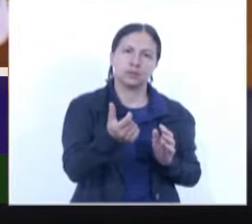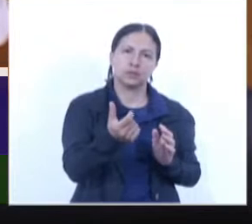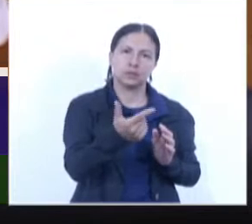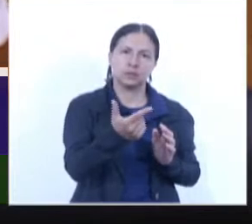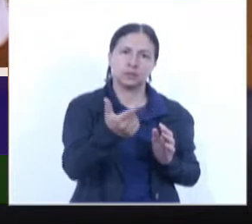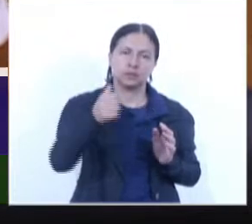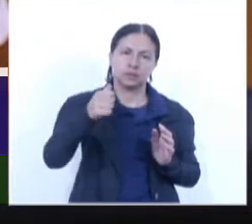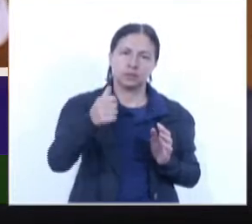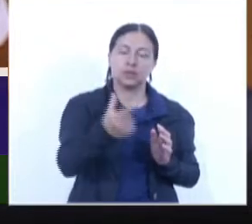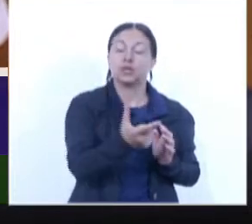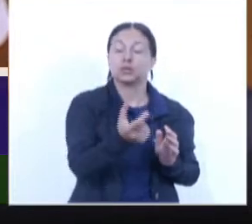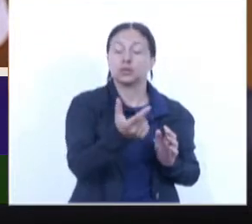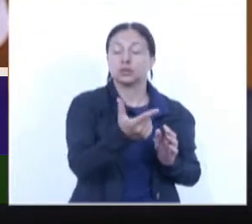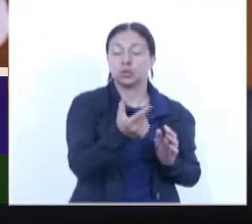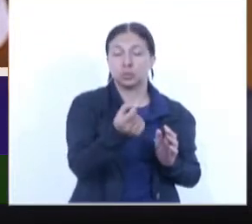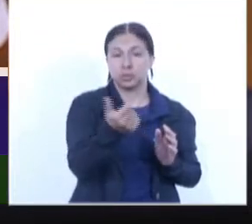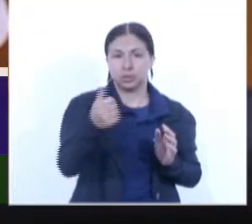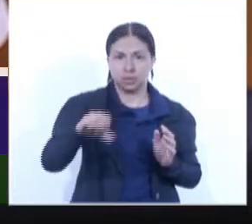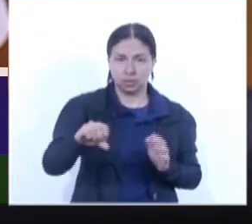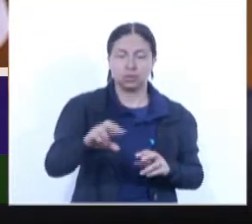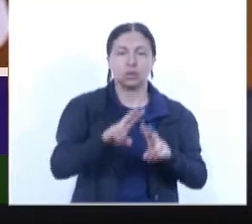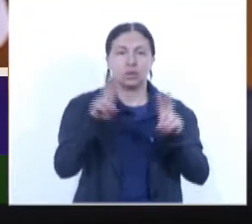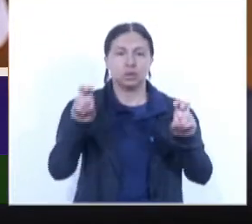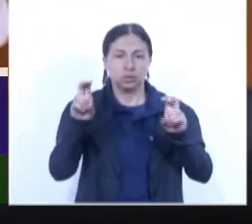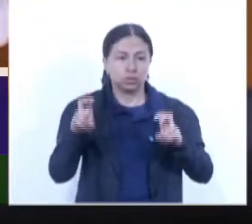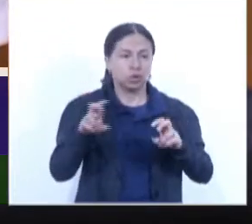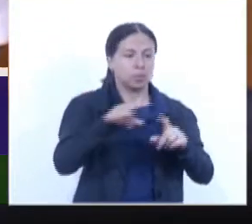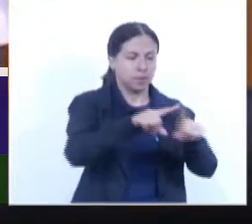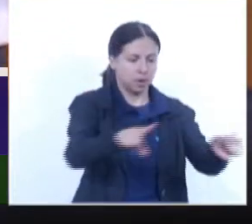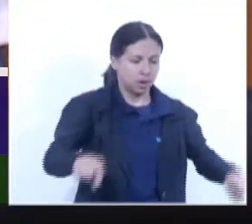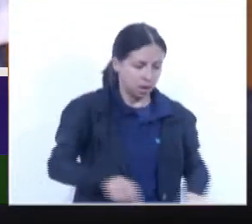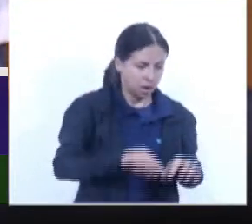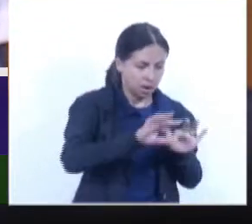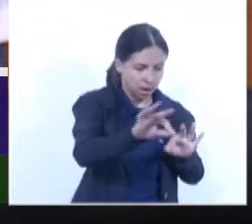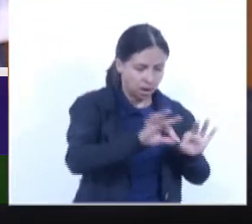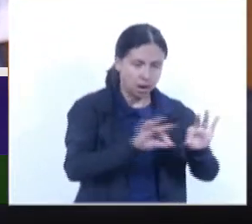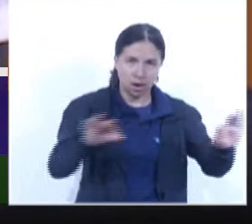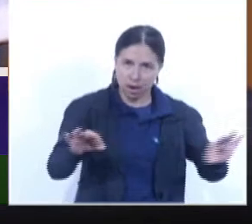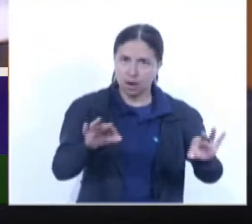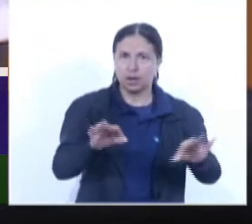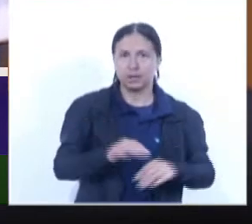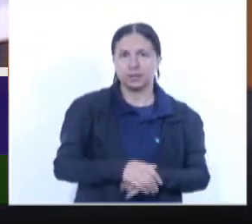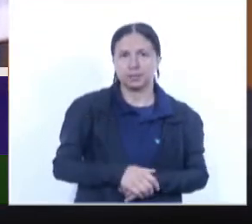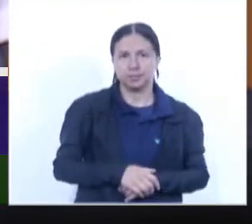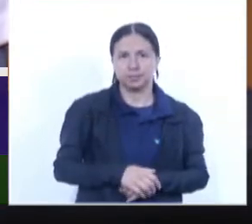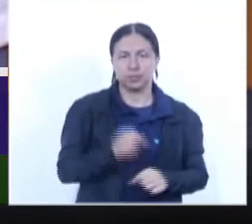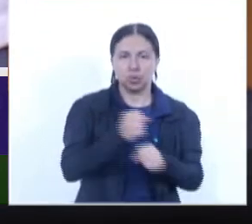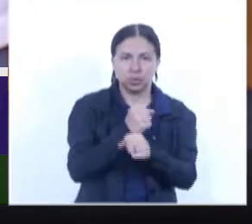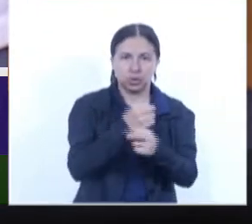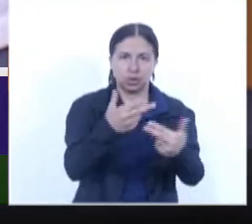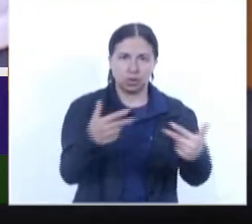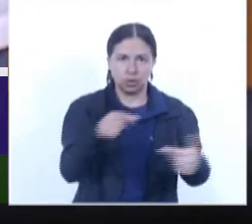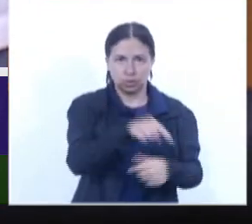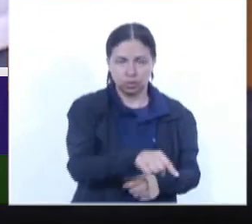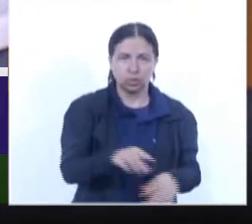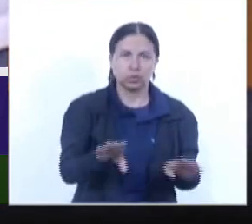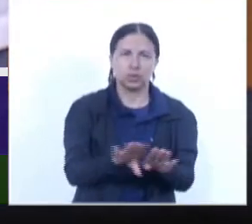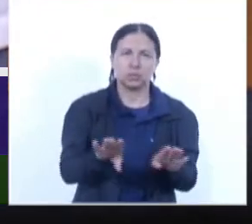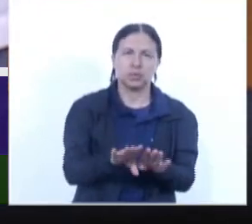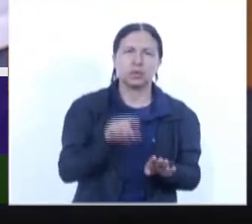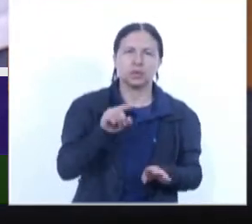institui delimita a zona de urbanização específica cinco Jesus